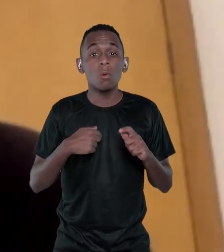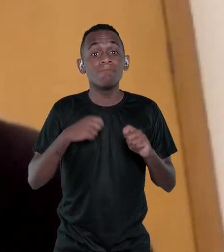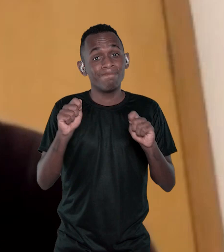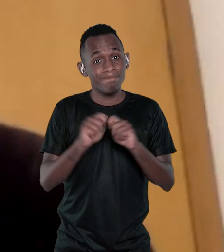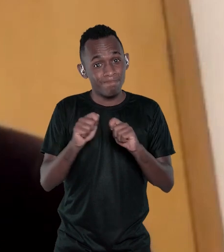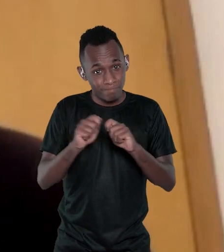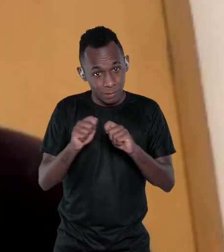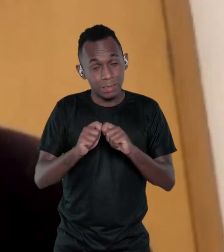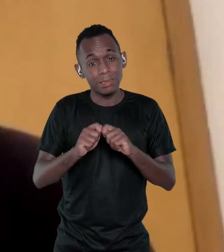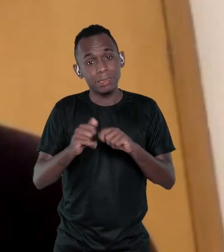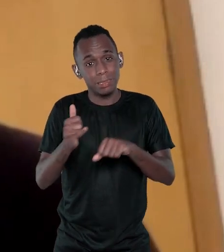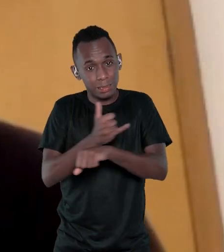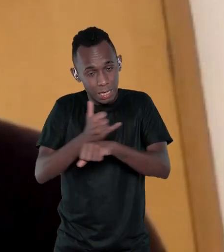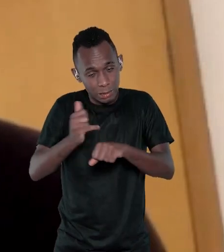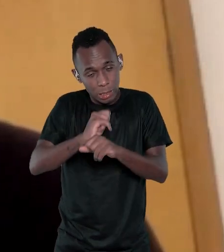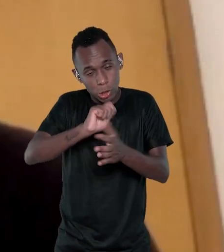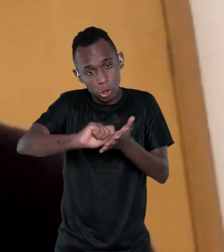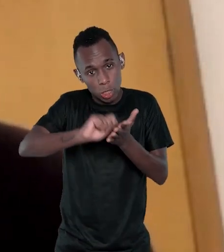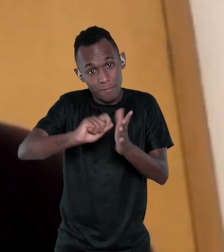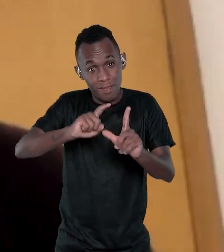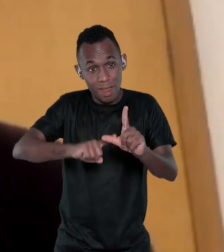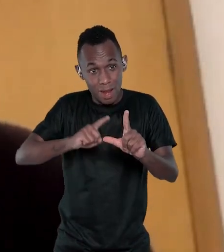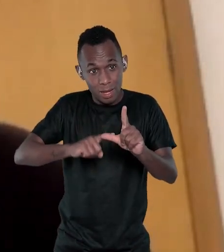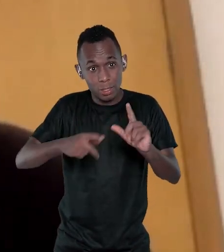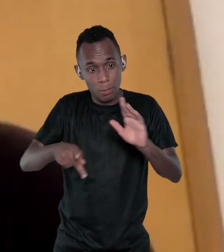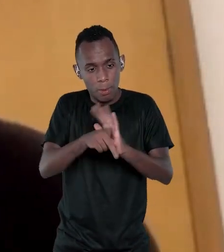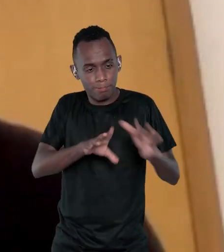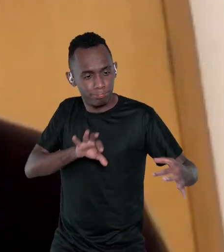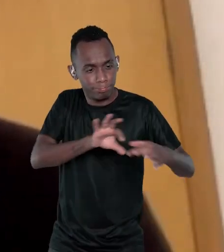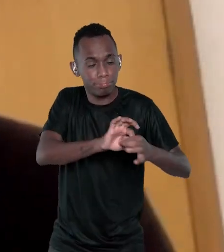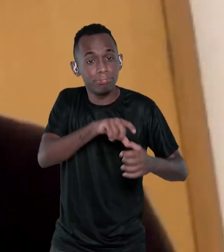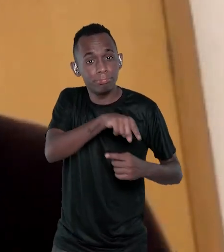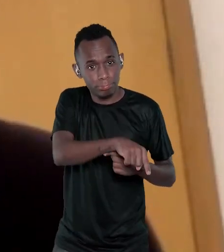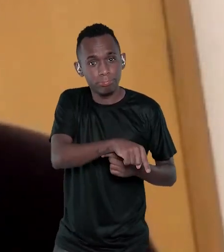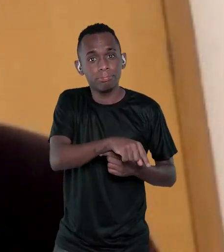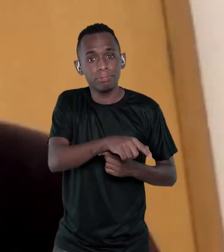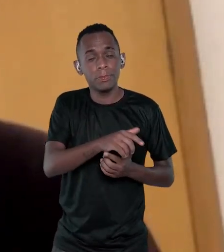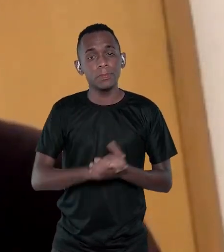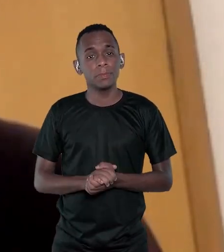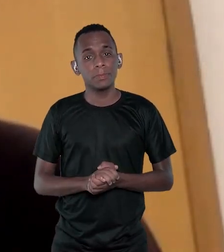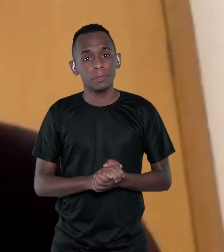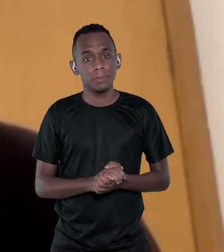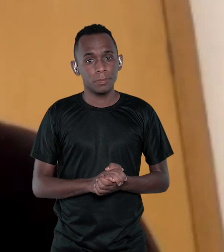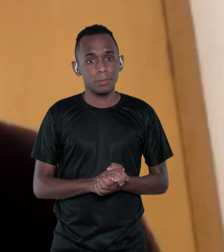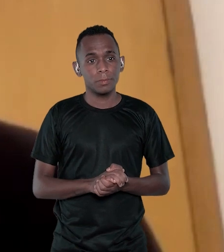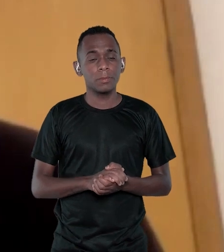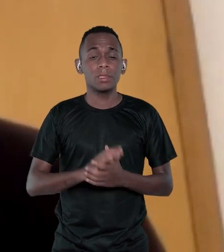eu faço isso, essas letras que são para esse lado,